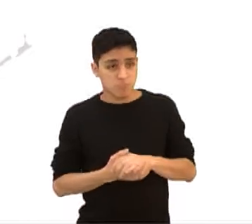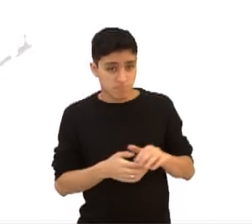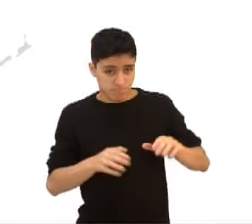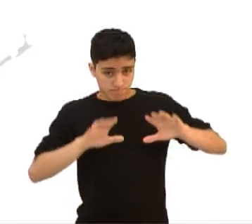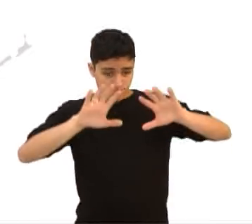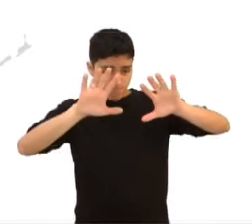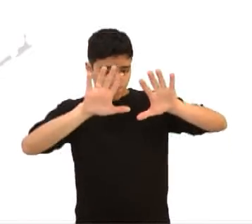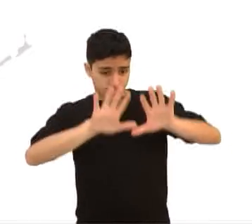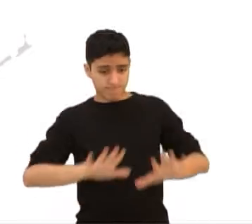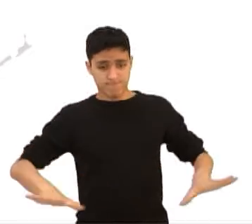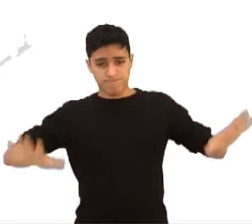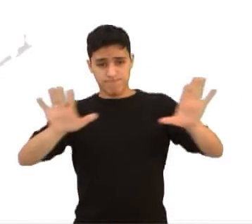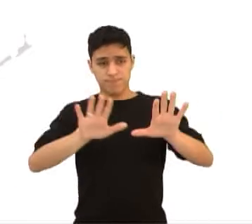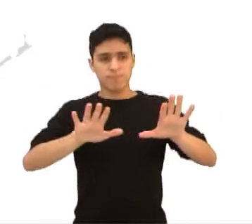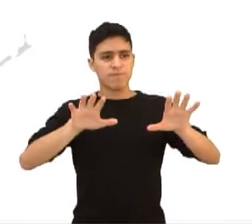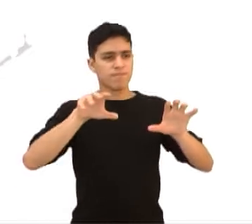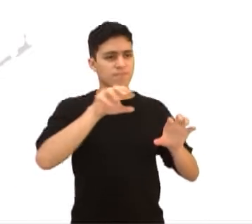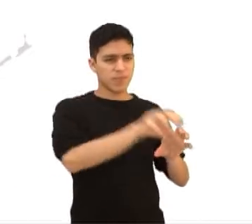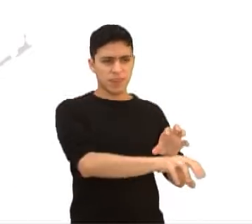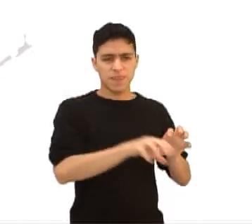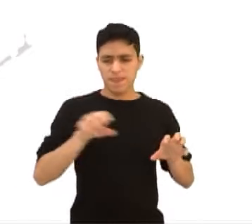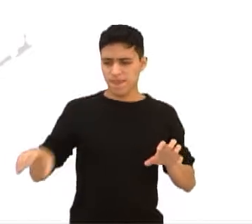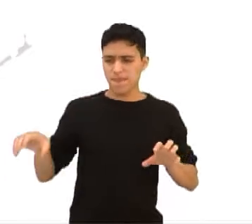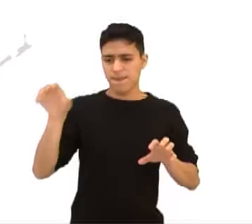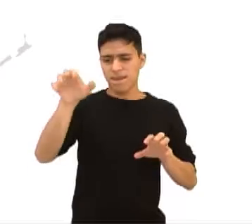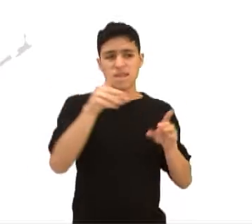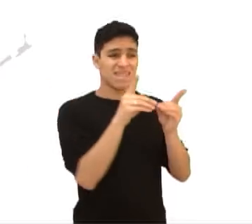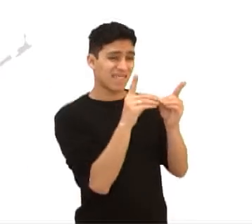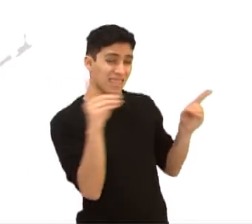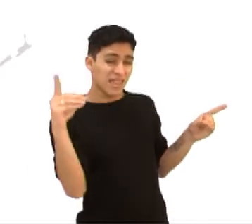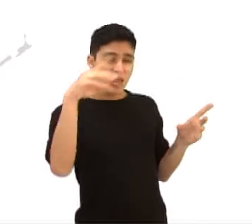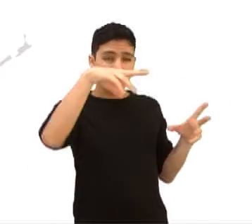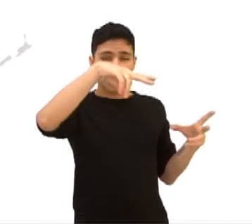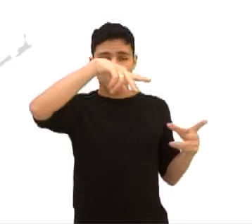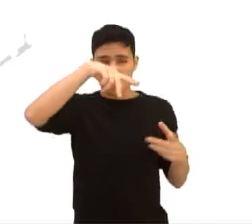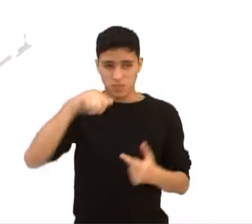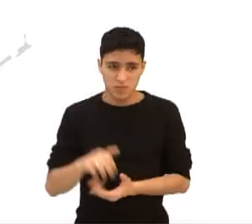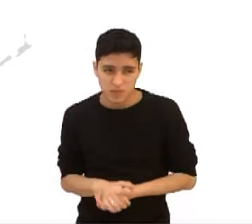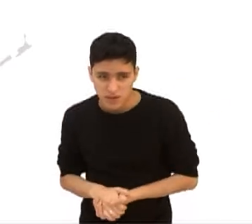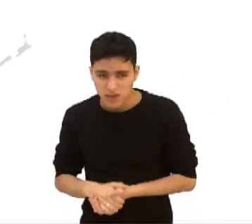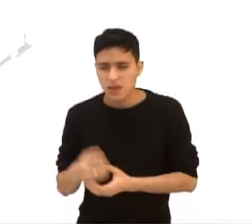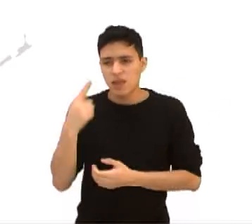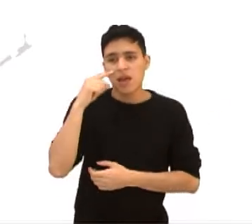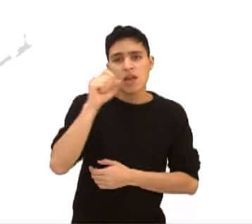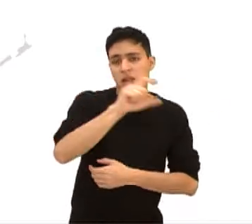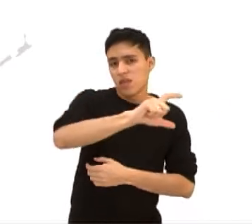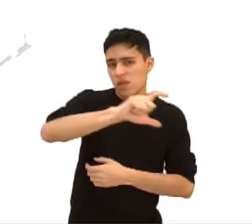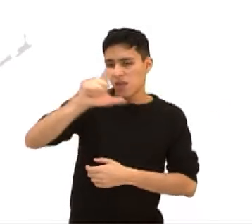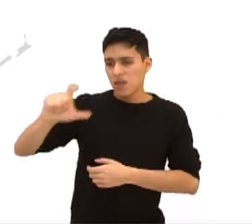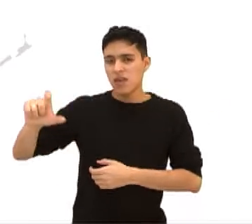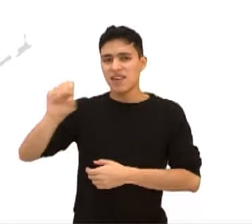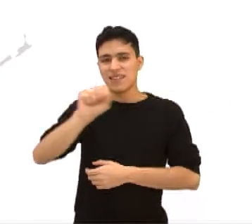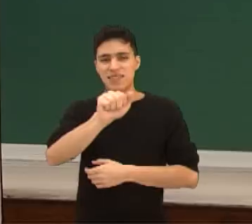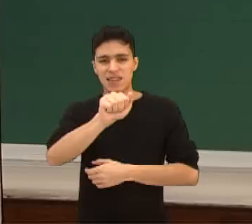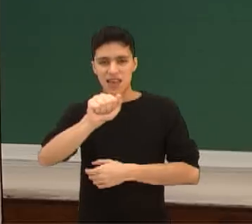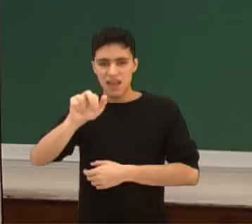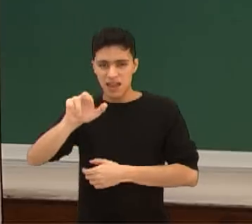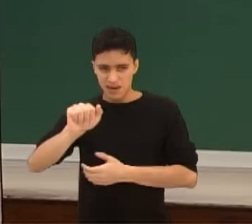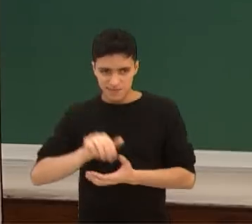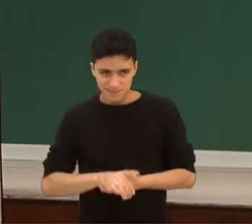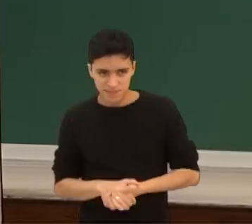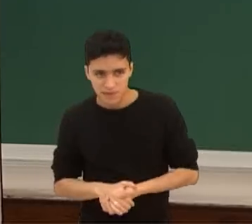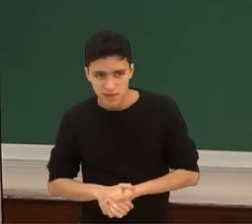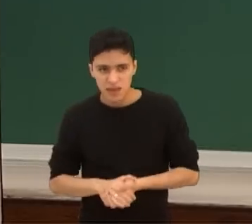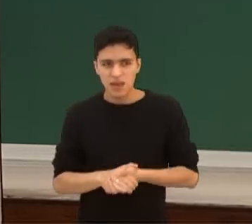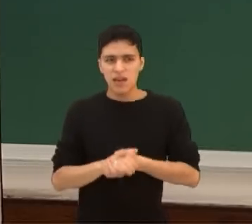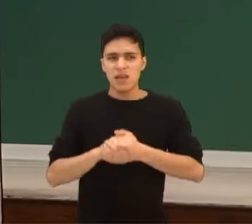trazendo aqui destacado para você as áreas desérticas do nosso planeta. Nós temos o Saara, que está aqui, que